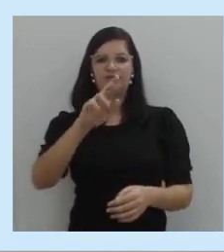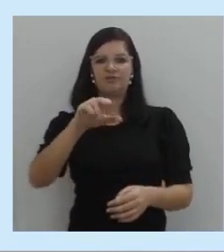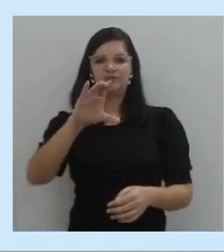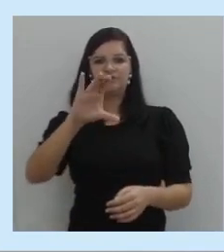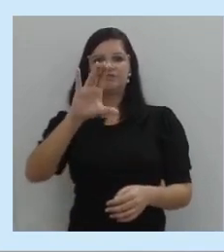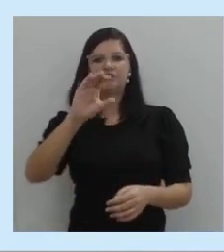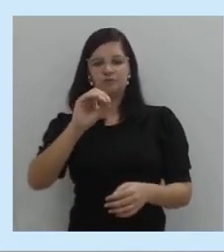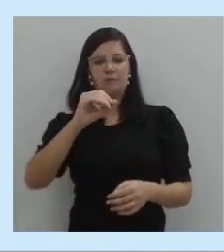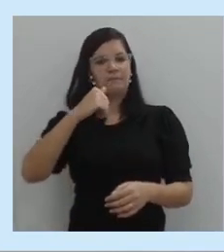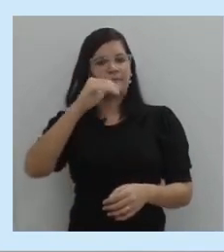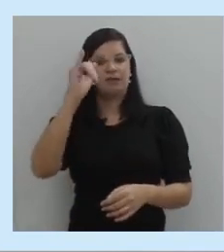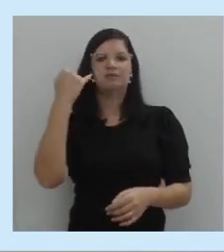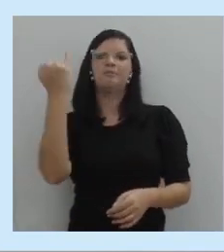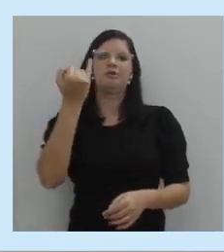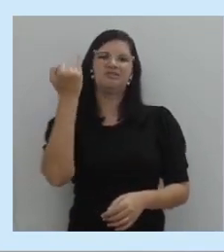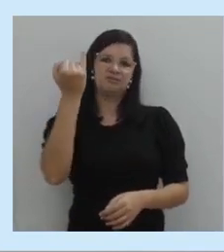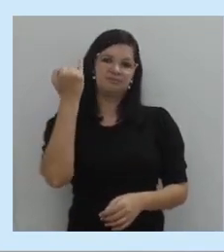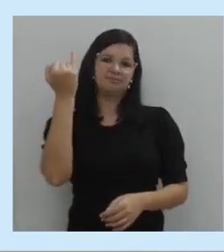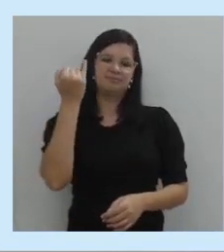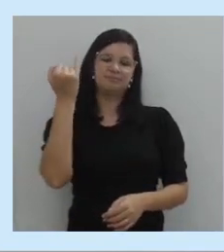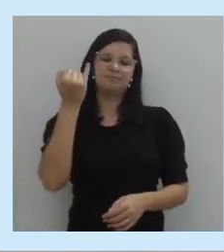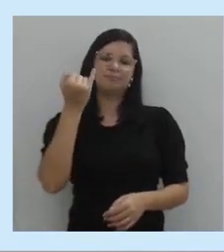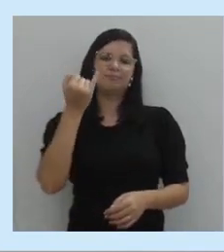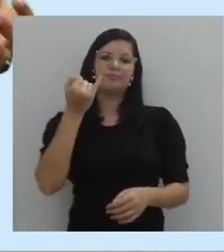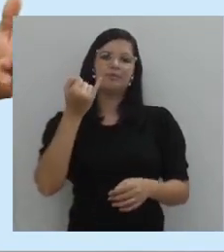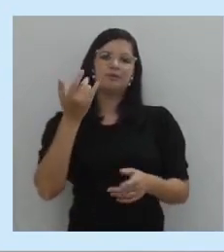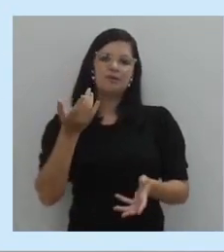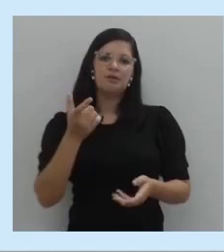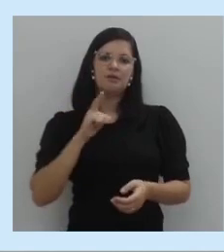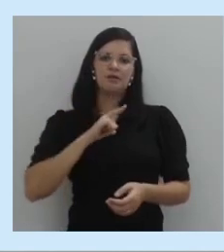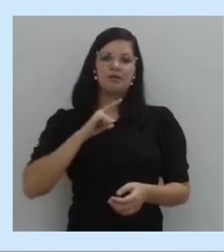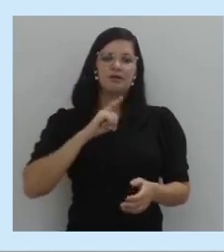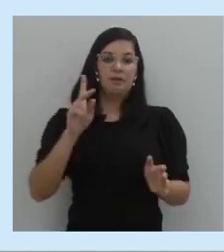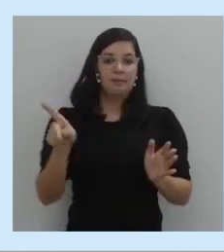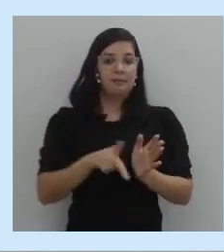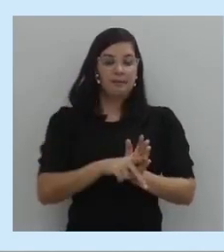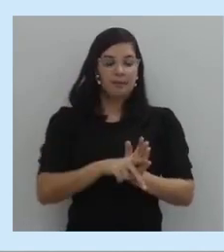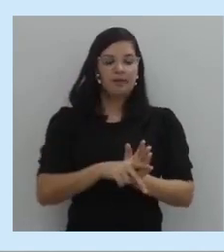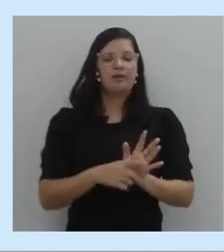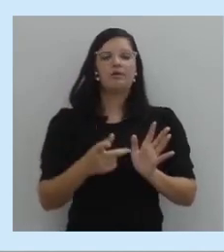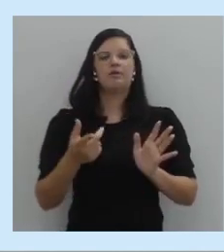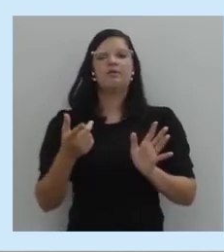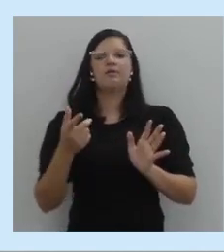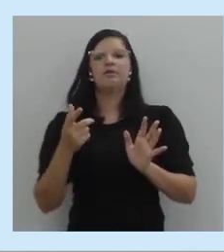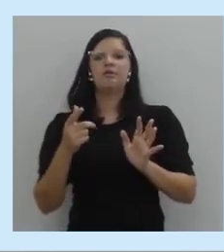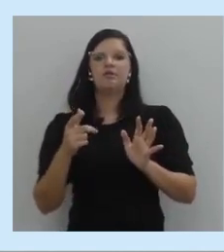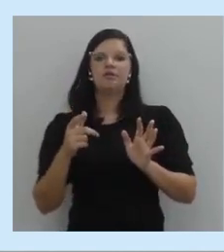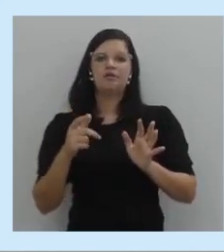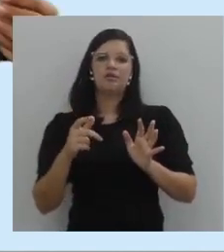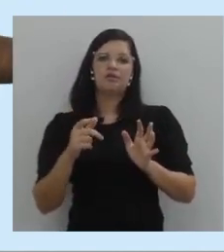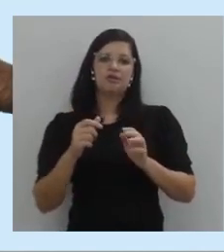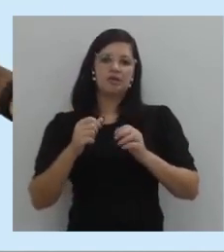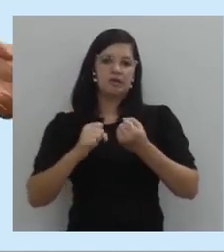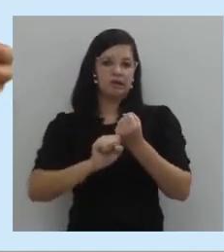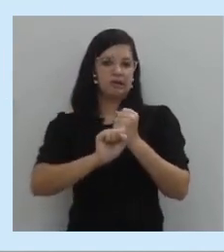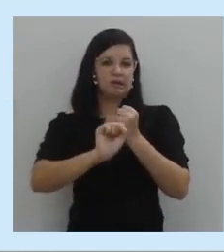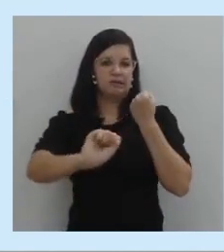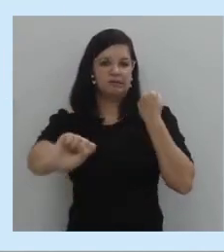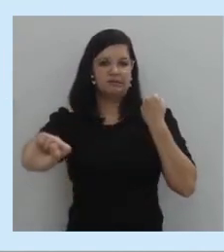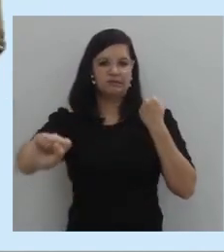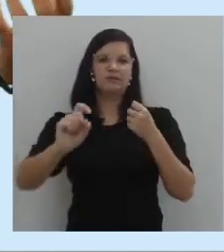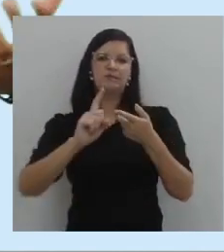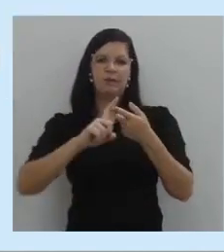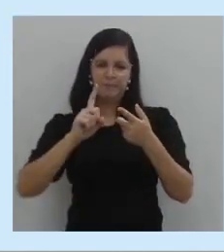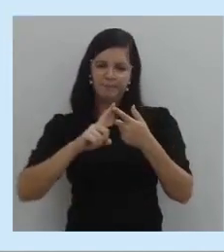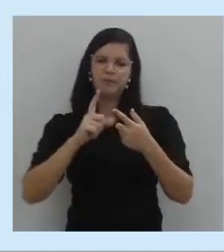mais importante dessa bacia hidrográfica, tá? Ele compreende tanto a sua questão de extensão